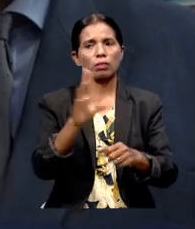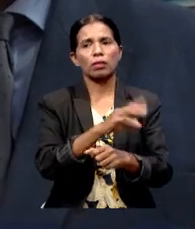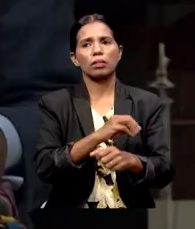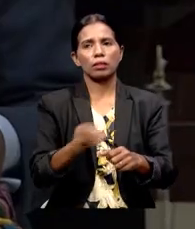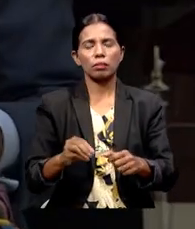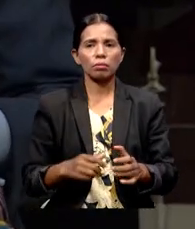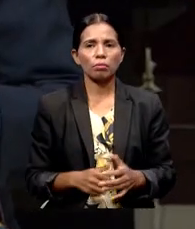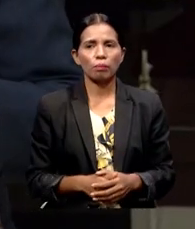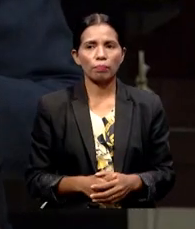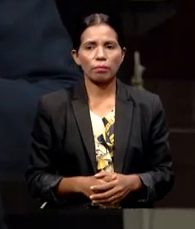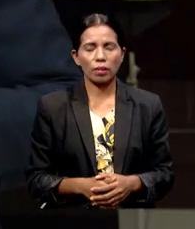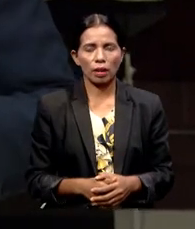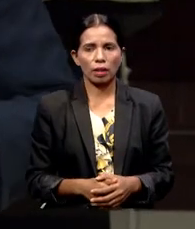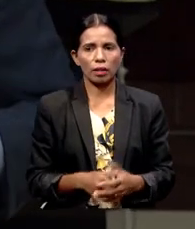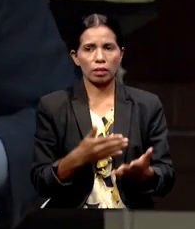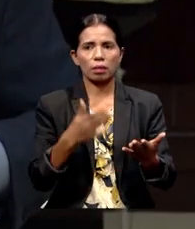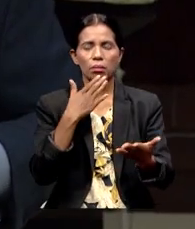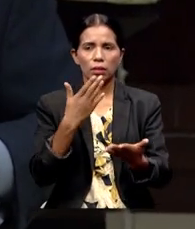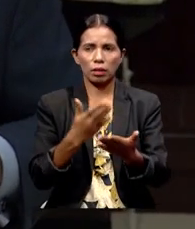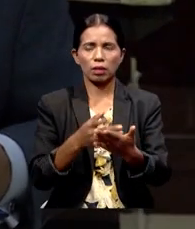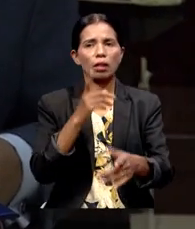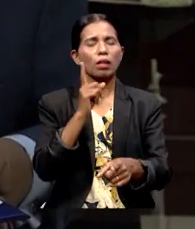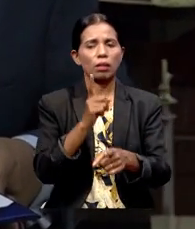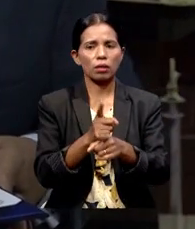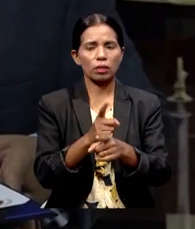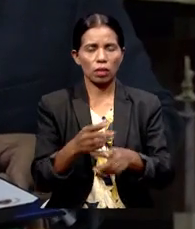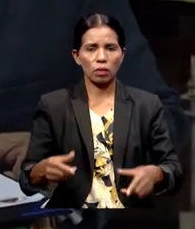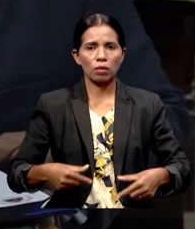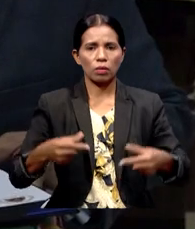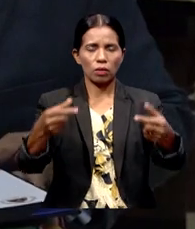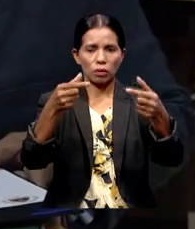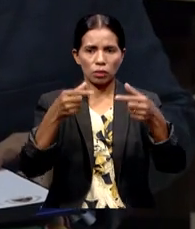ne facilidade ida nebe dia tebes nebe fornece